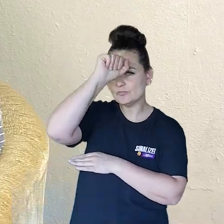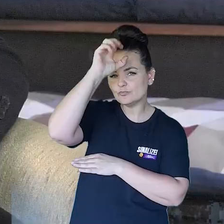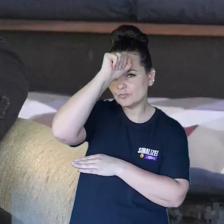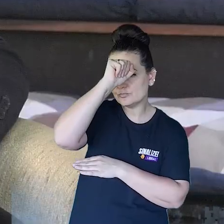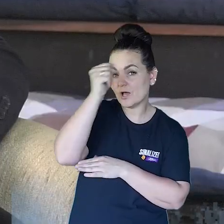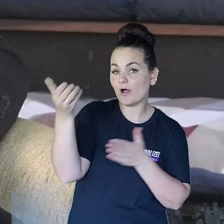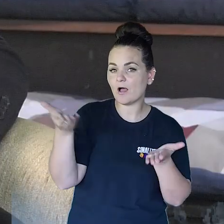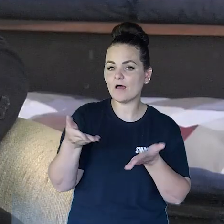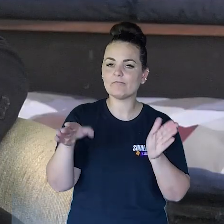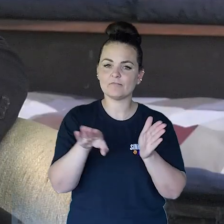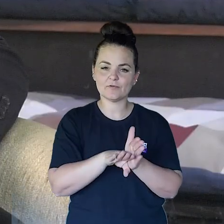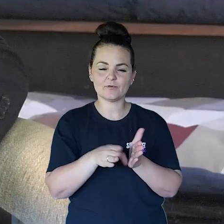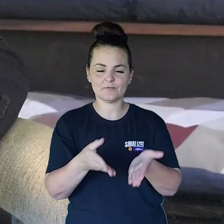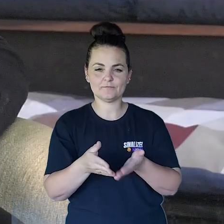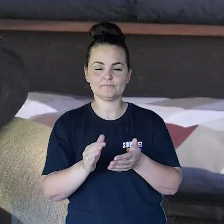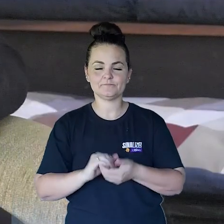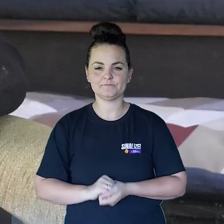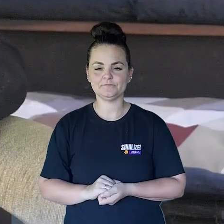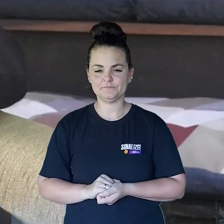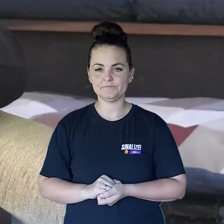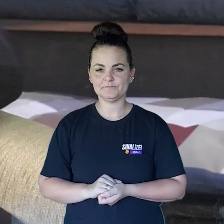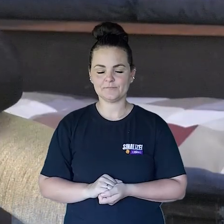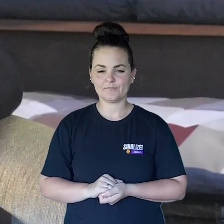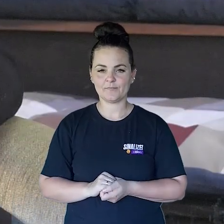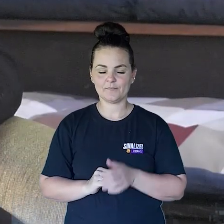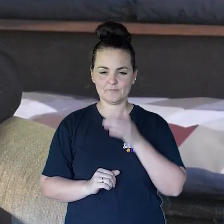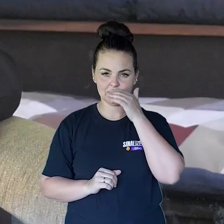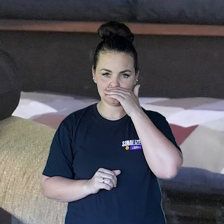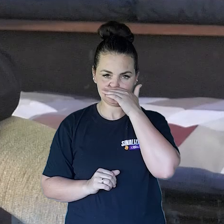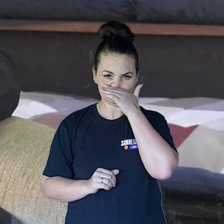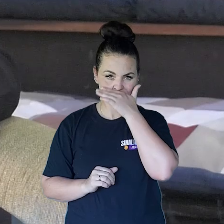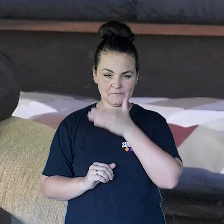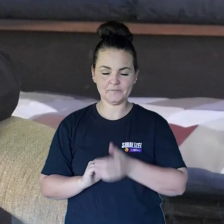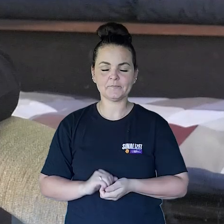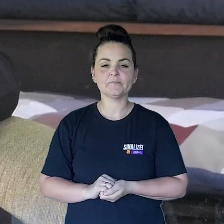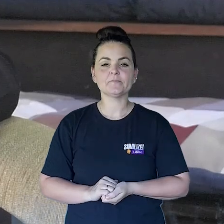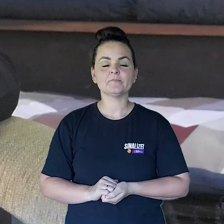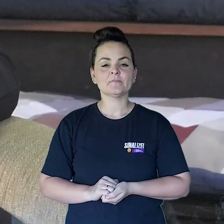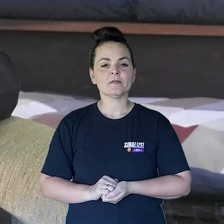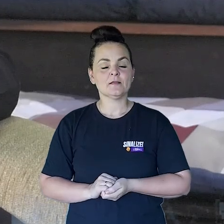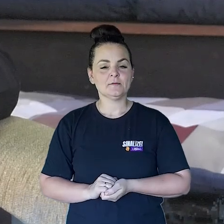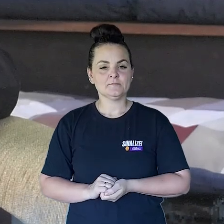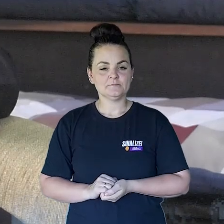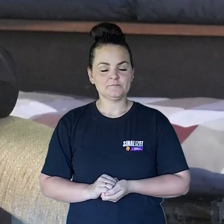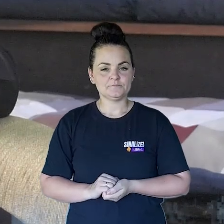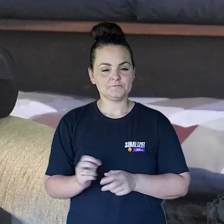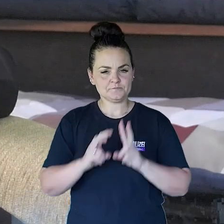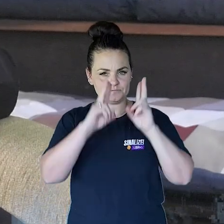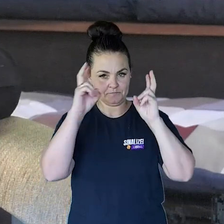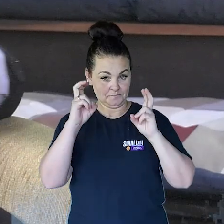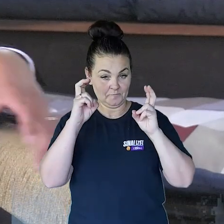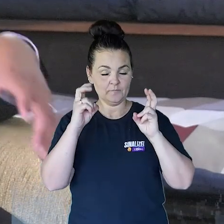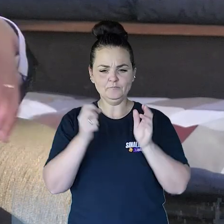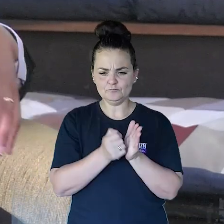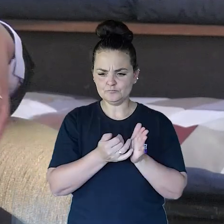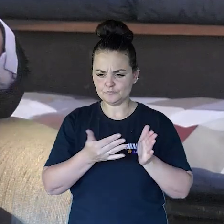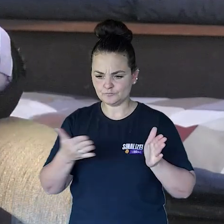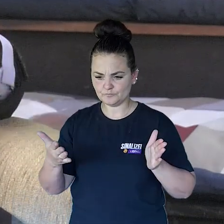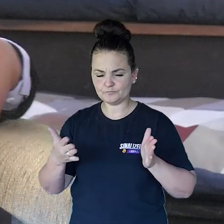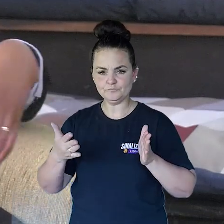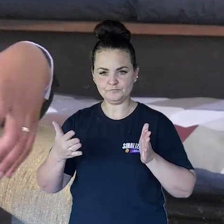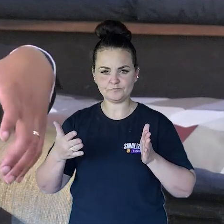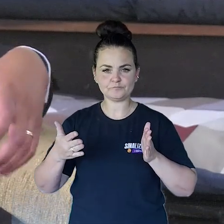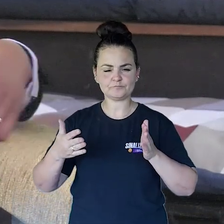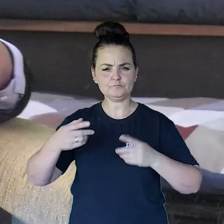últimos anos. Perfeito, vereador. Ainda dentro desse assunto, né, ao longo de toda a sua